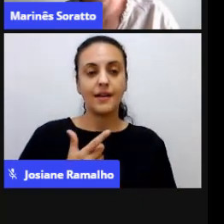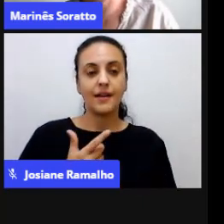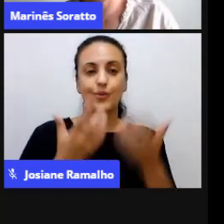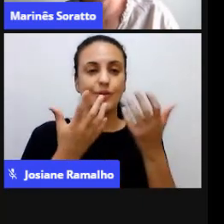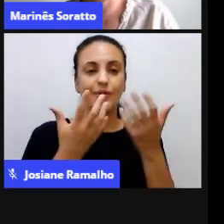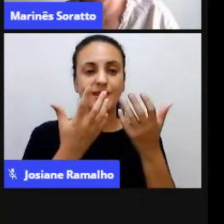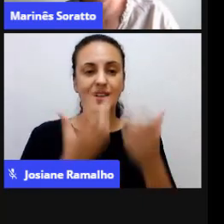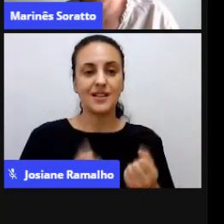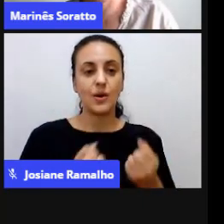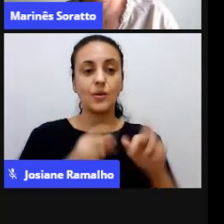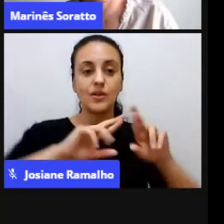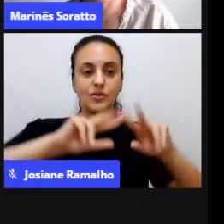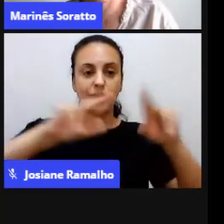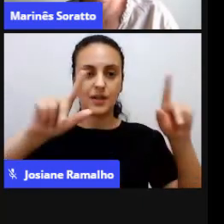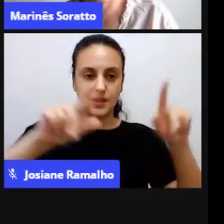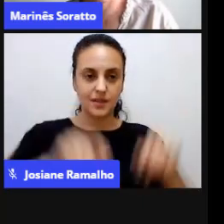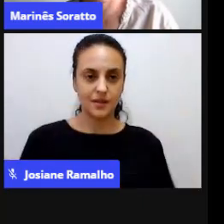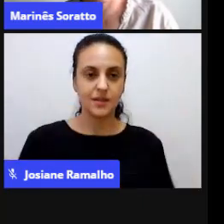Próximo slide.